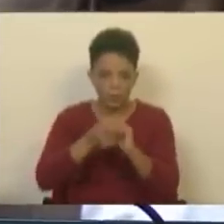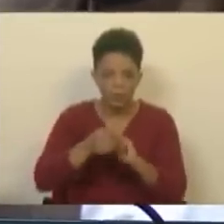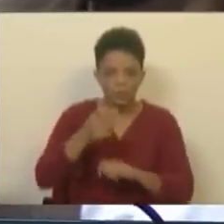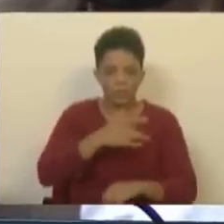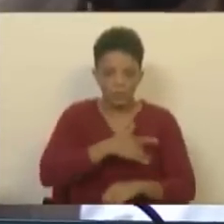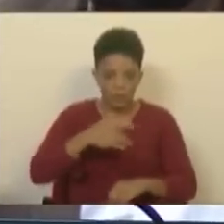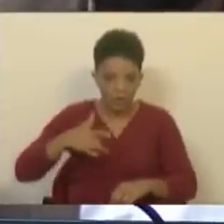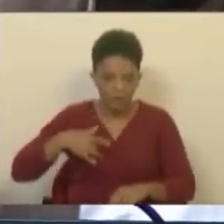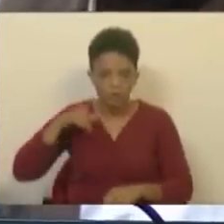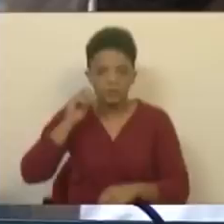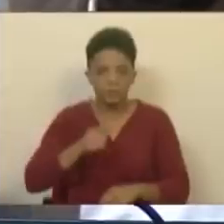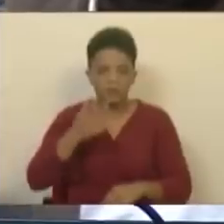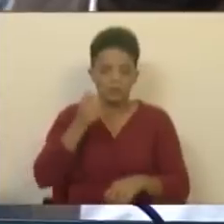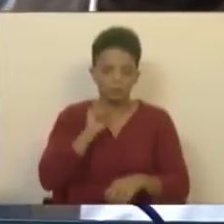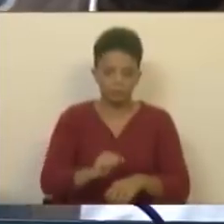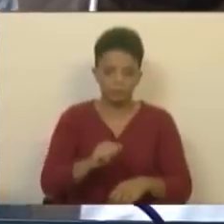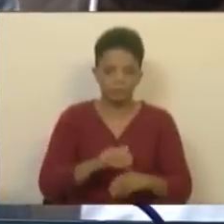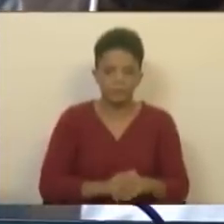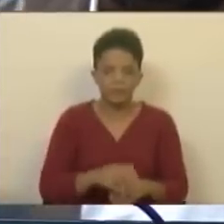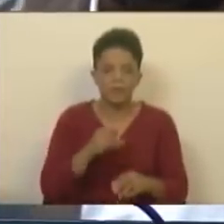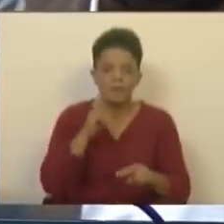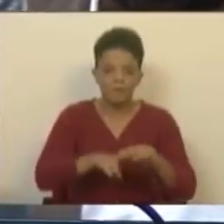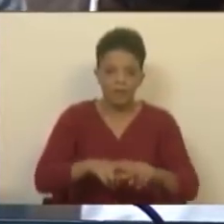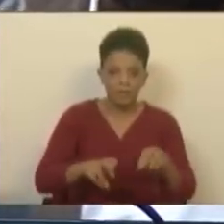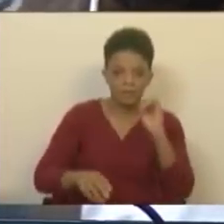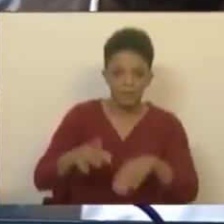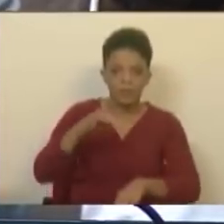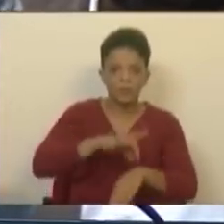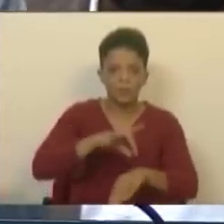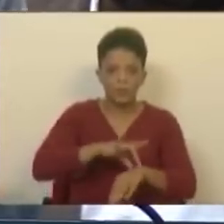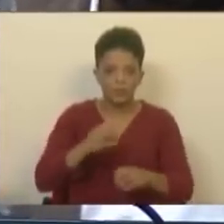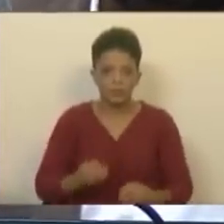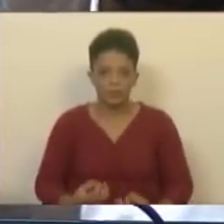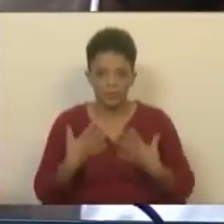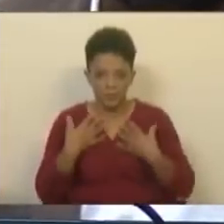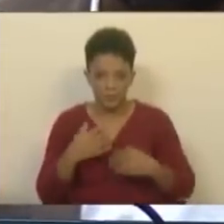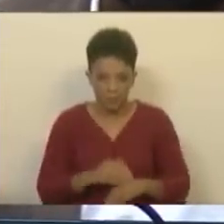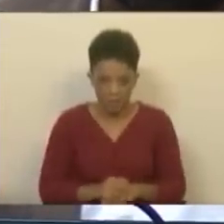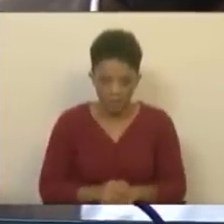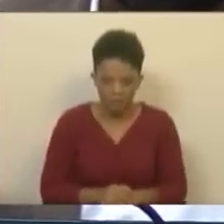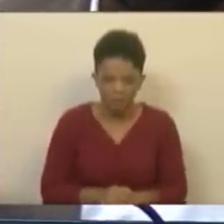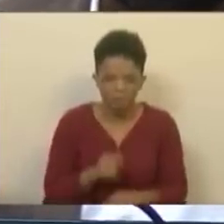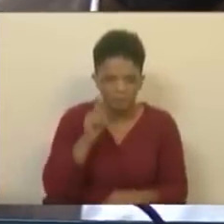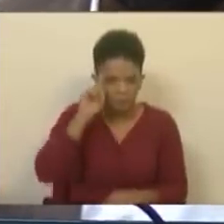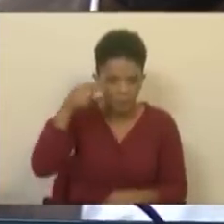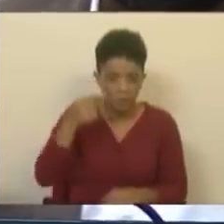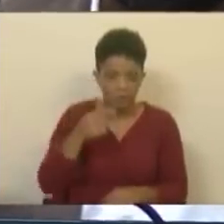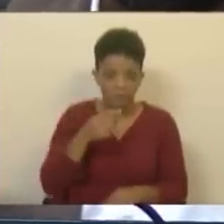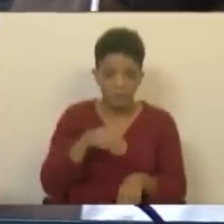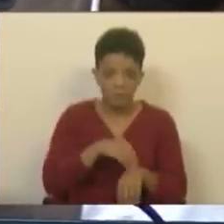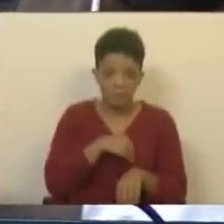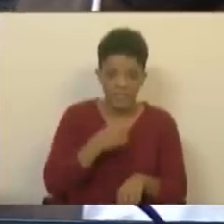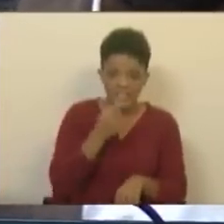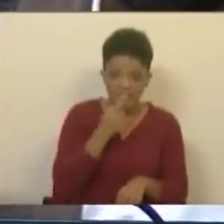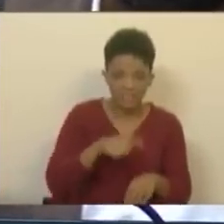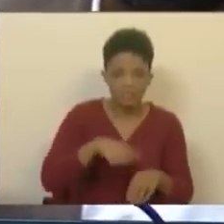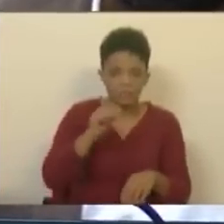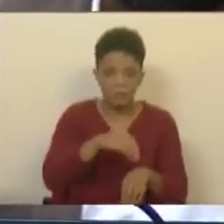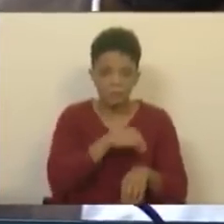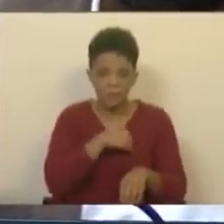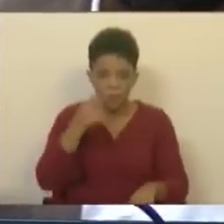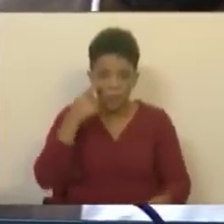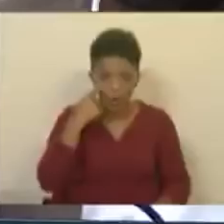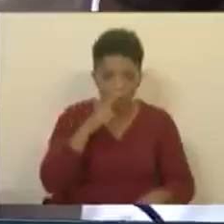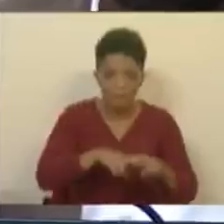torácica cirurgia vascular 0 vagas para doenças infecciosas sabe dentistas e oftalmologistas